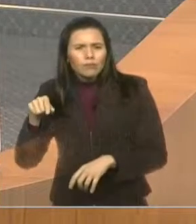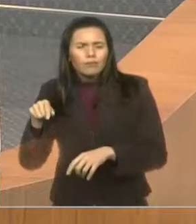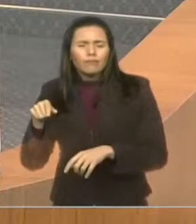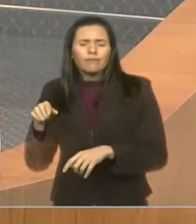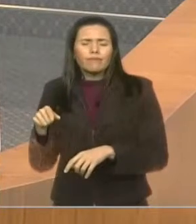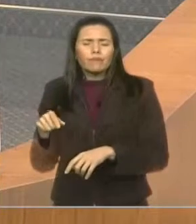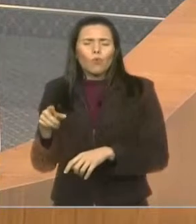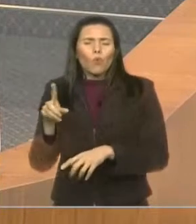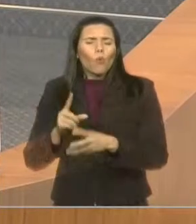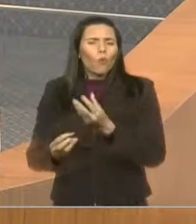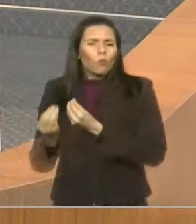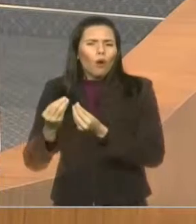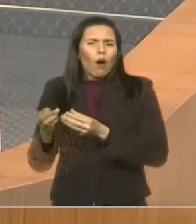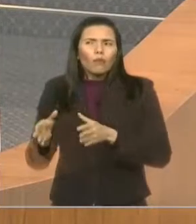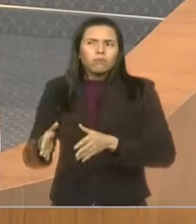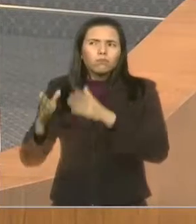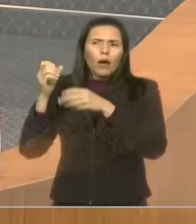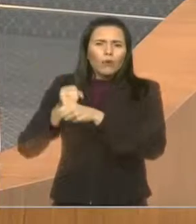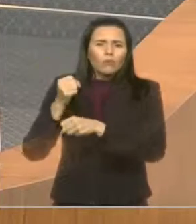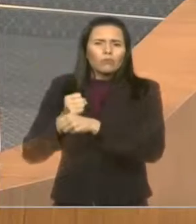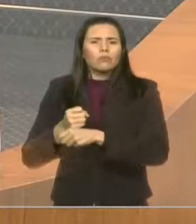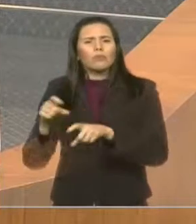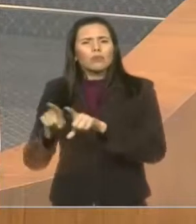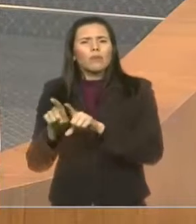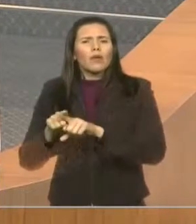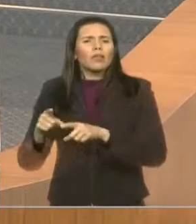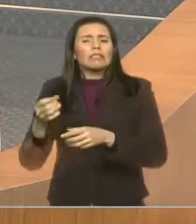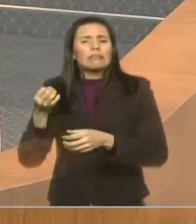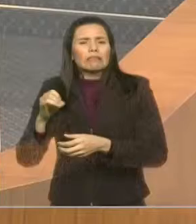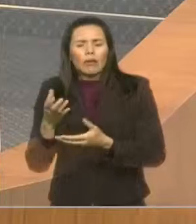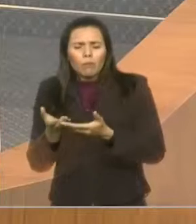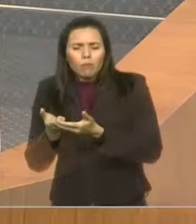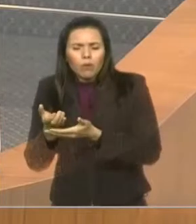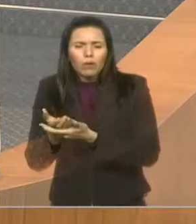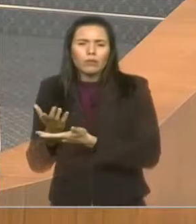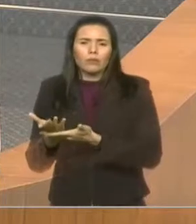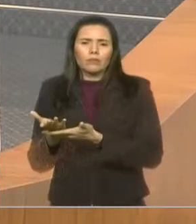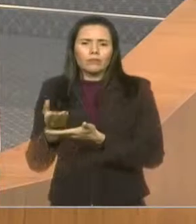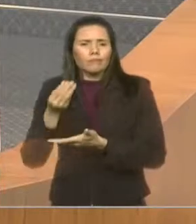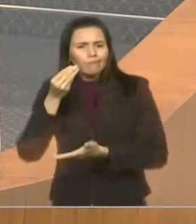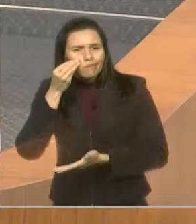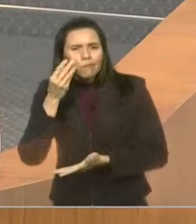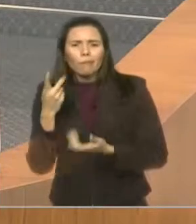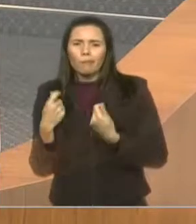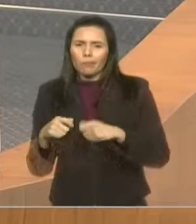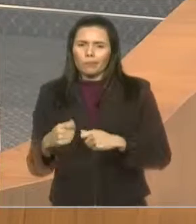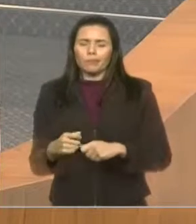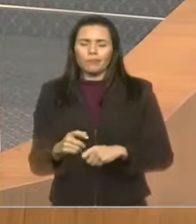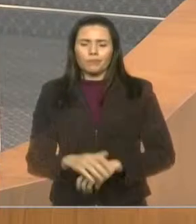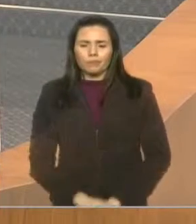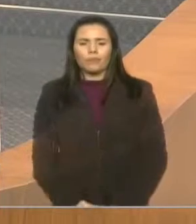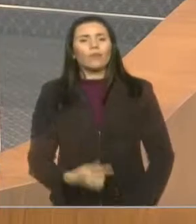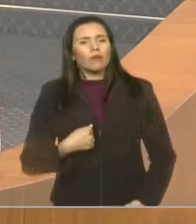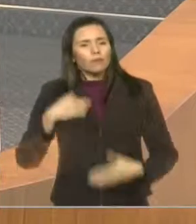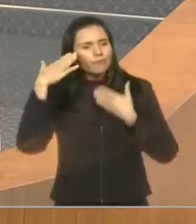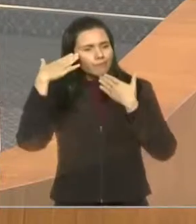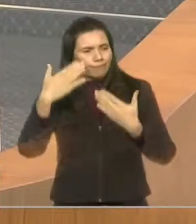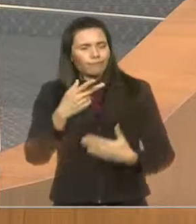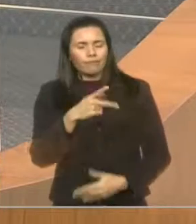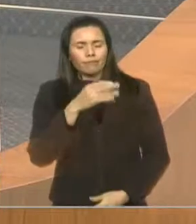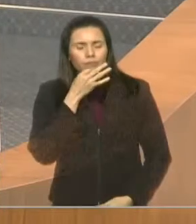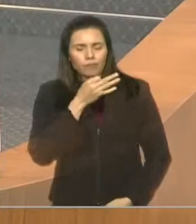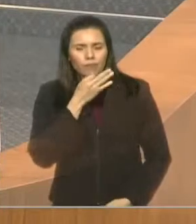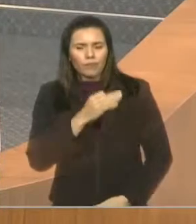destaque que teve aí nos últimos anos na questão do direito do consumidor. E isso aí, de toda forma, envolve direito do